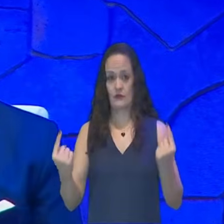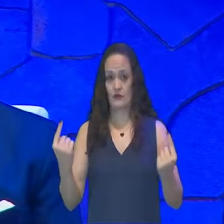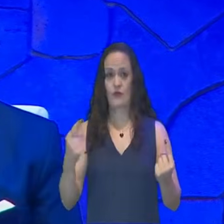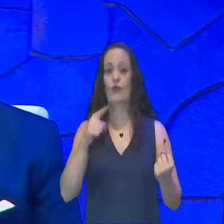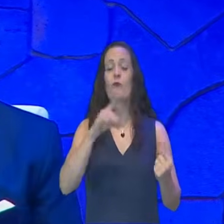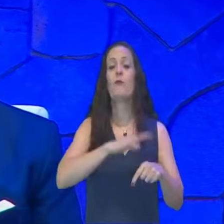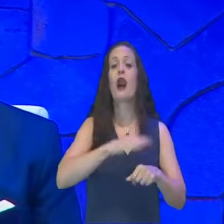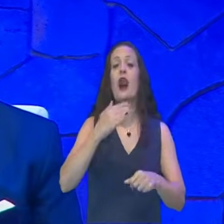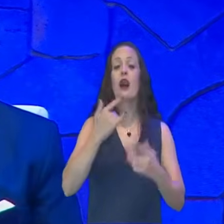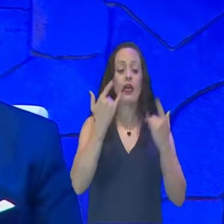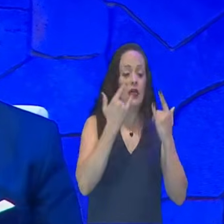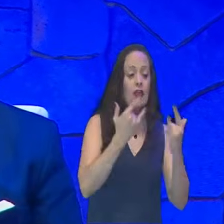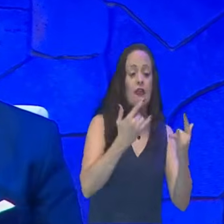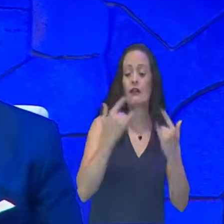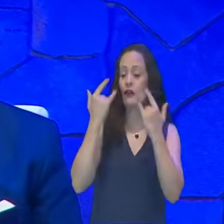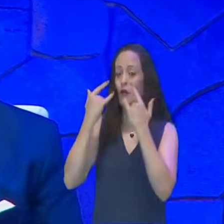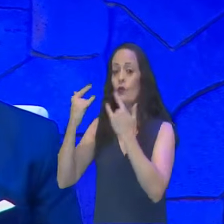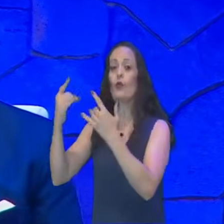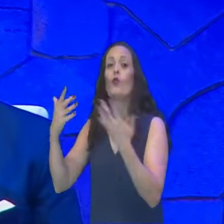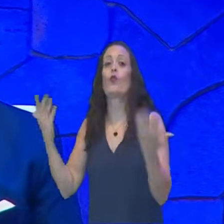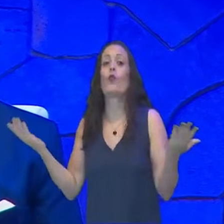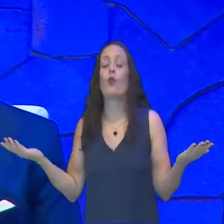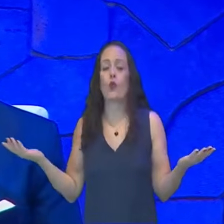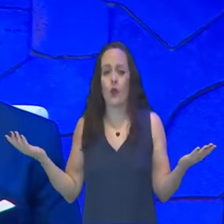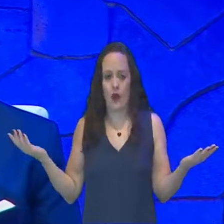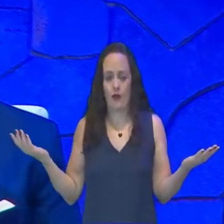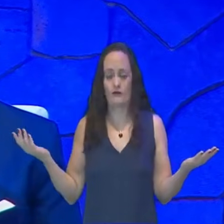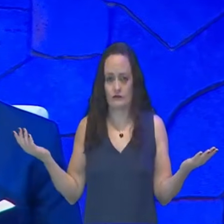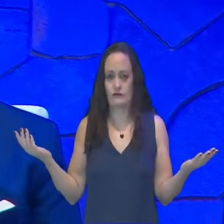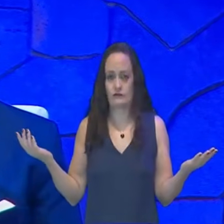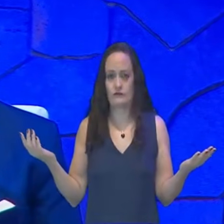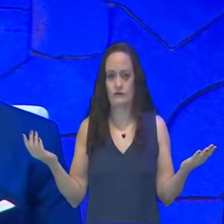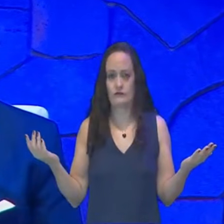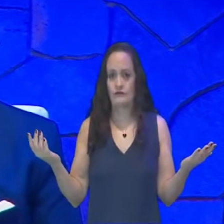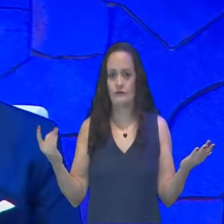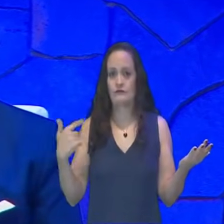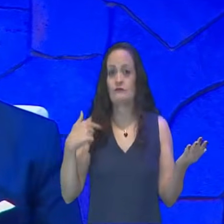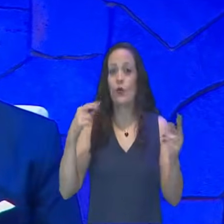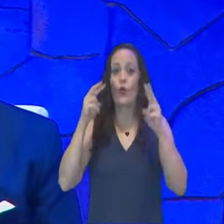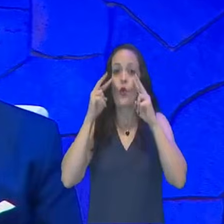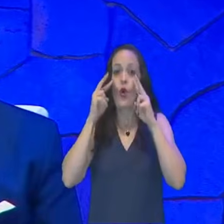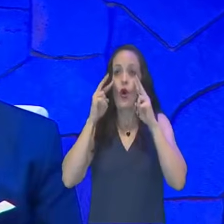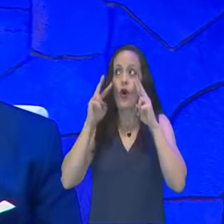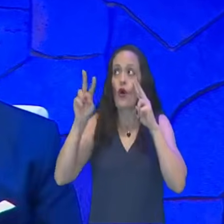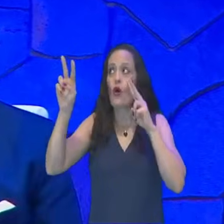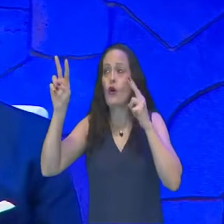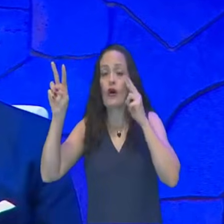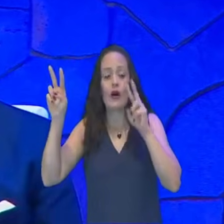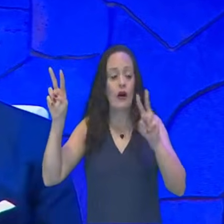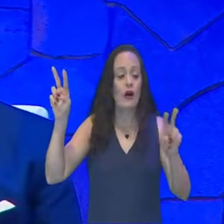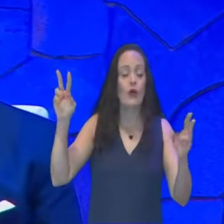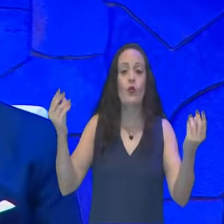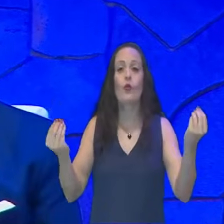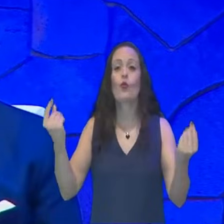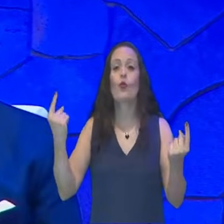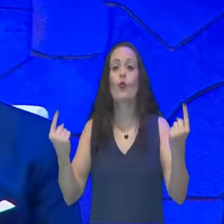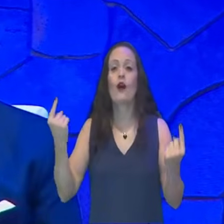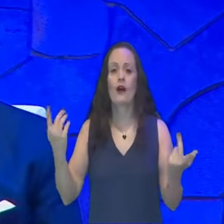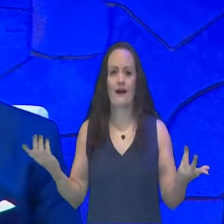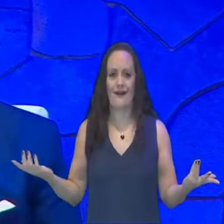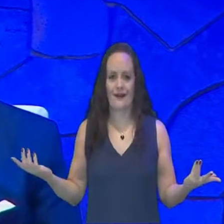acumulamos, e 2 visões, aquilo que fixamos os nossos olhos, está a mais